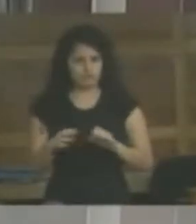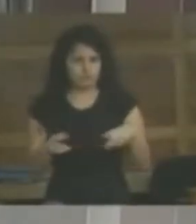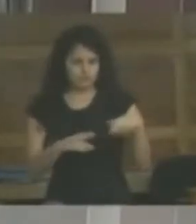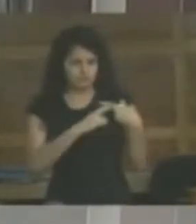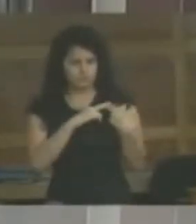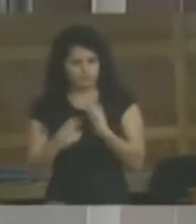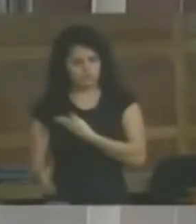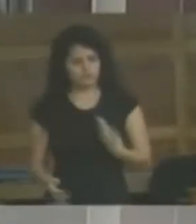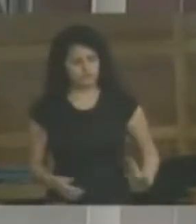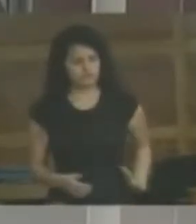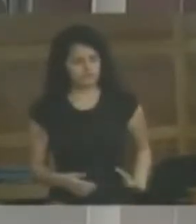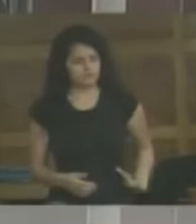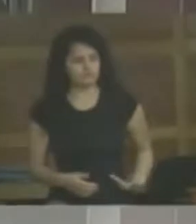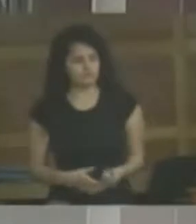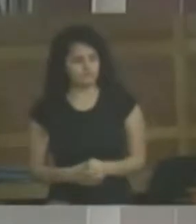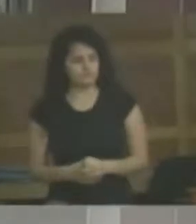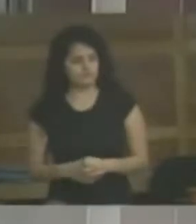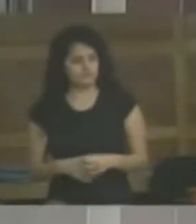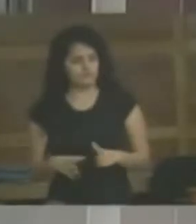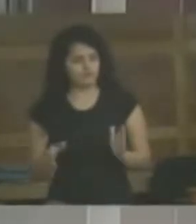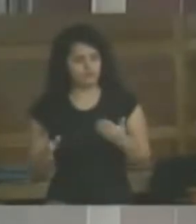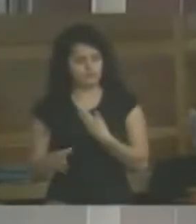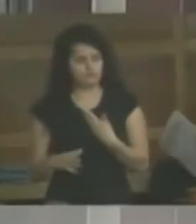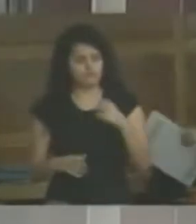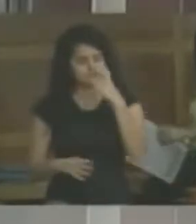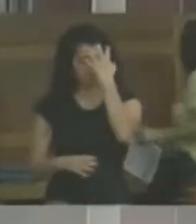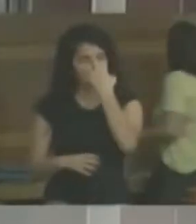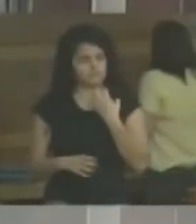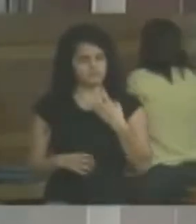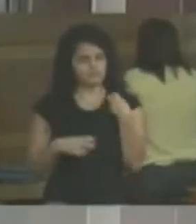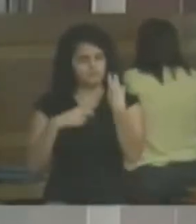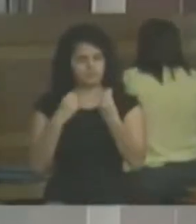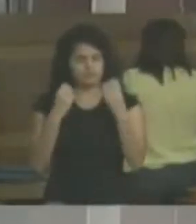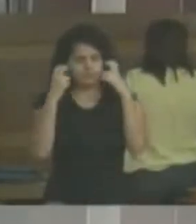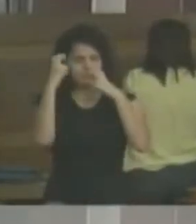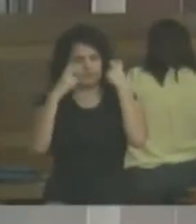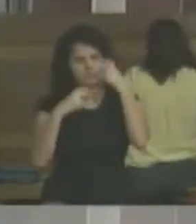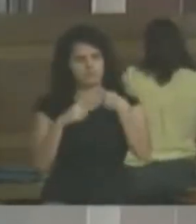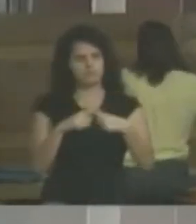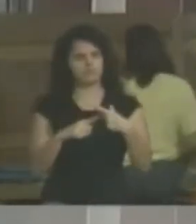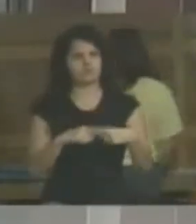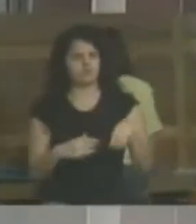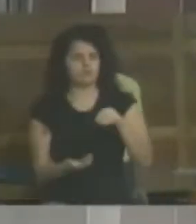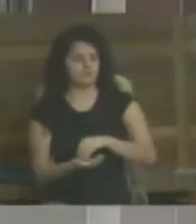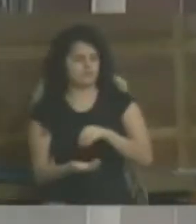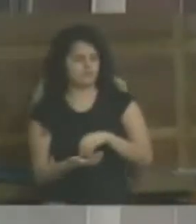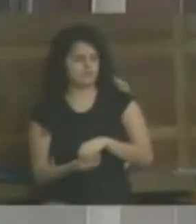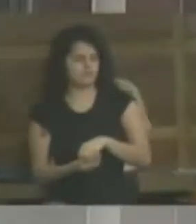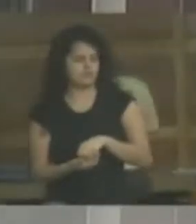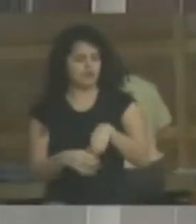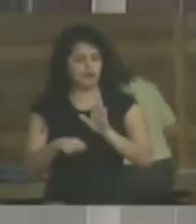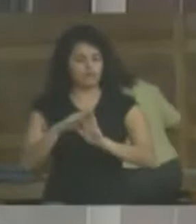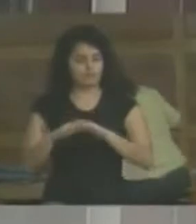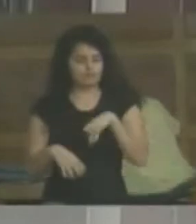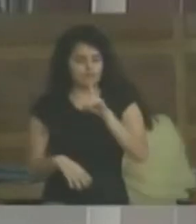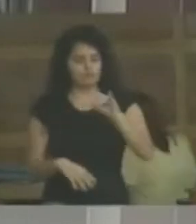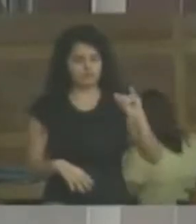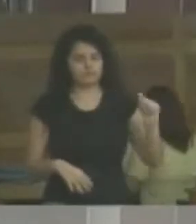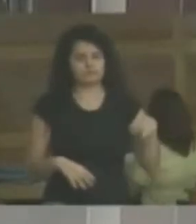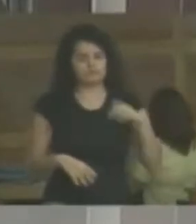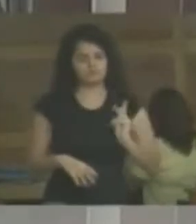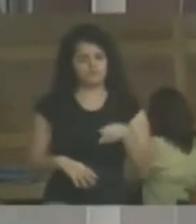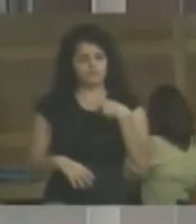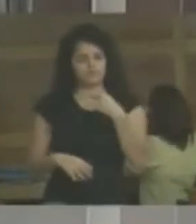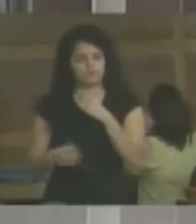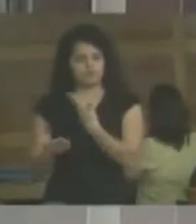com um governo sério, que um governo que realmente está preocupado, porque a pauta do dia sempre foi o quê? Saúde e educação.